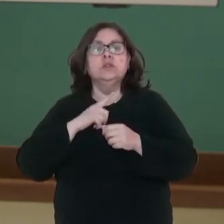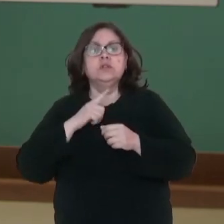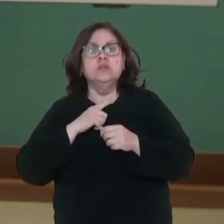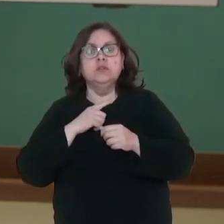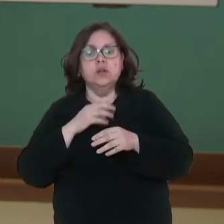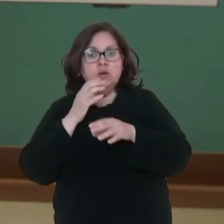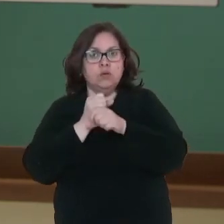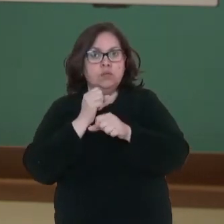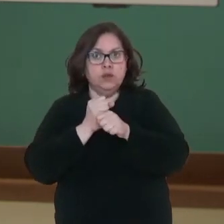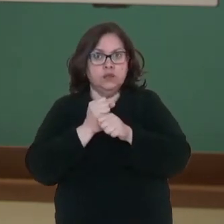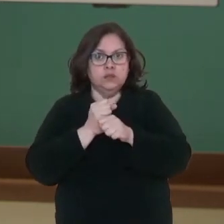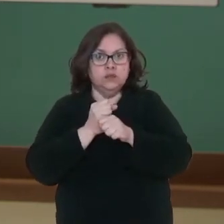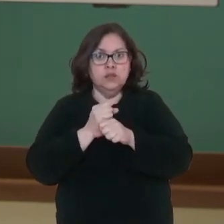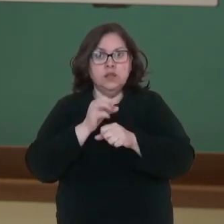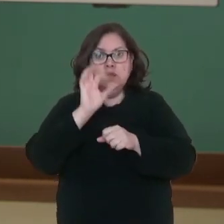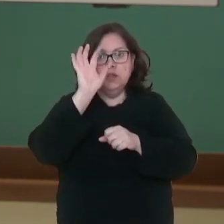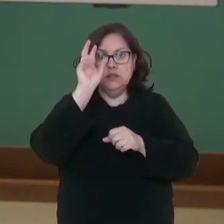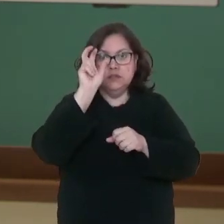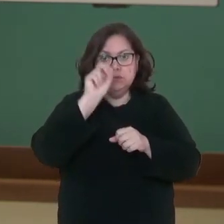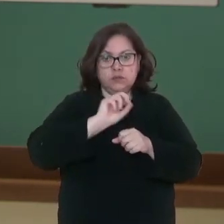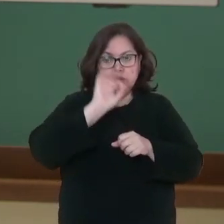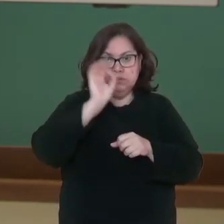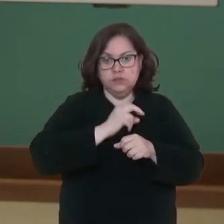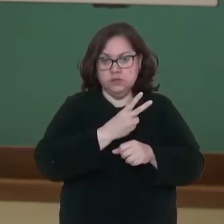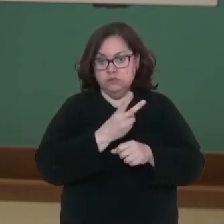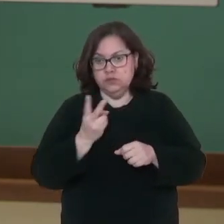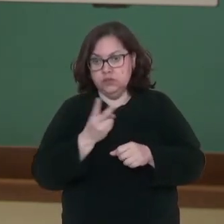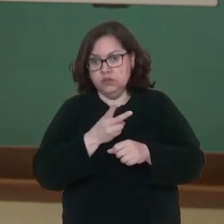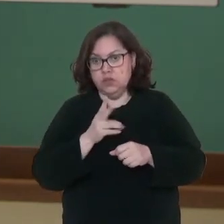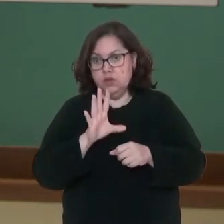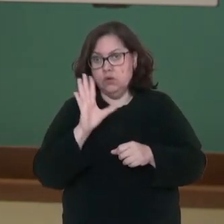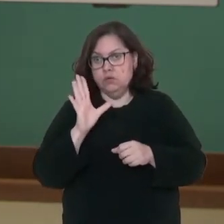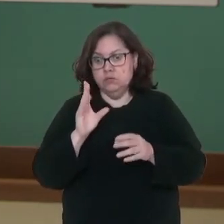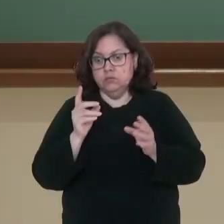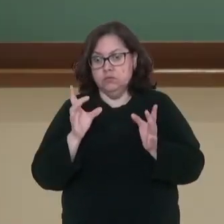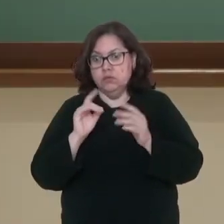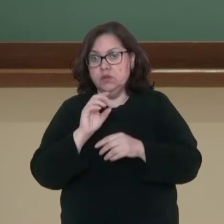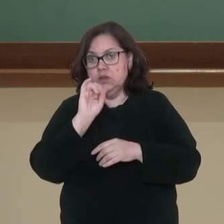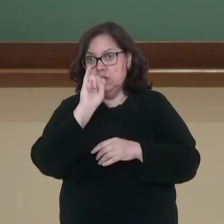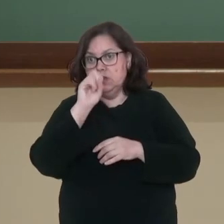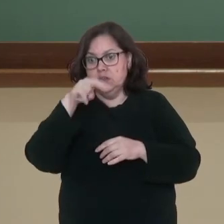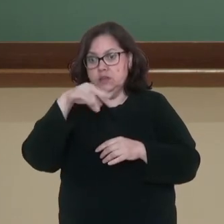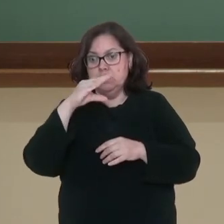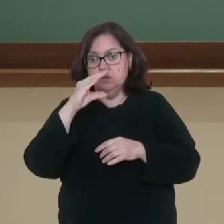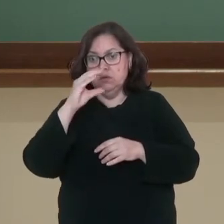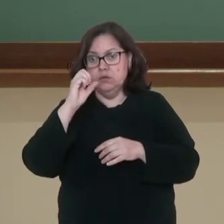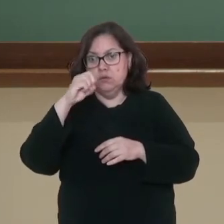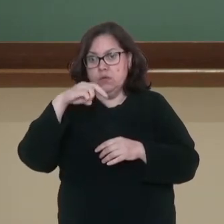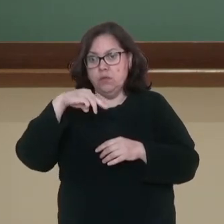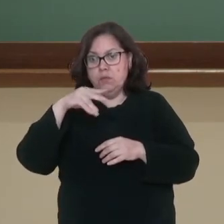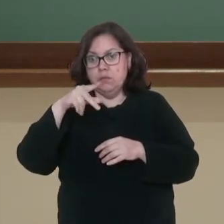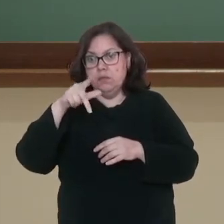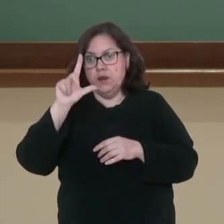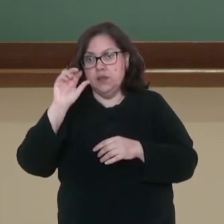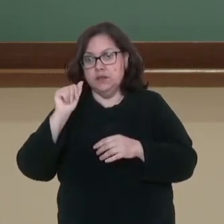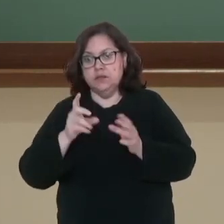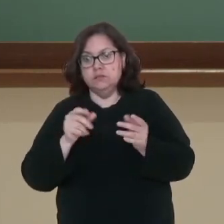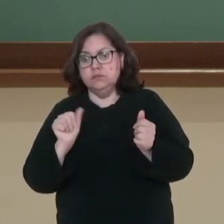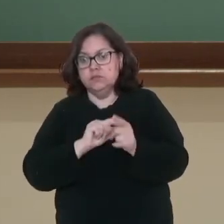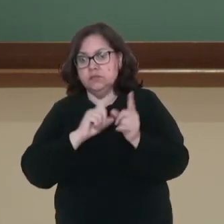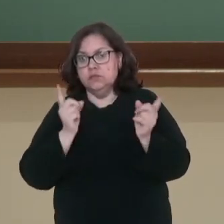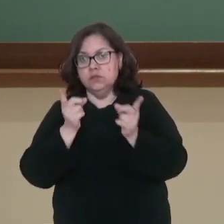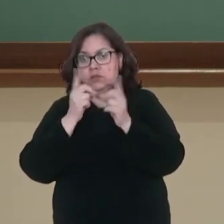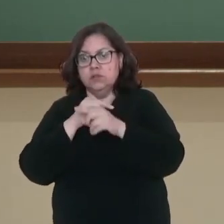ligação completa é 50% de cada. Quando você tem a chamada ligação incompleta, ou seja, houve o crossing over, você vai